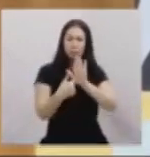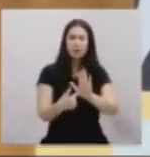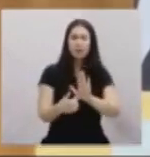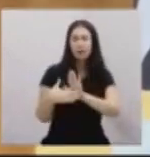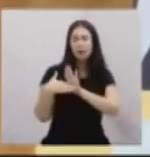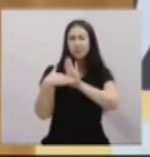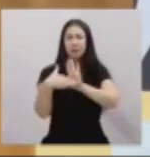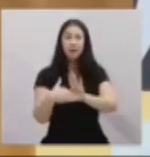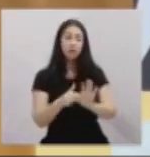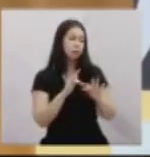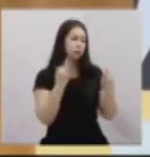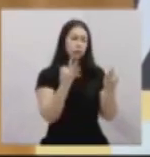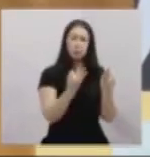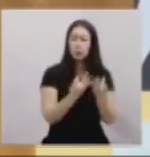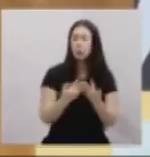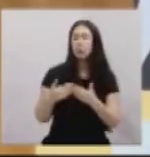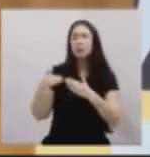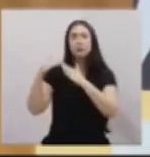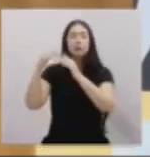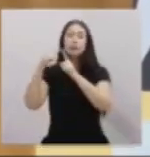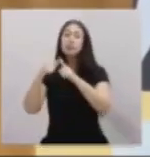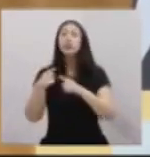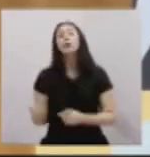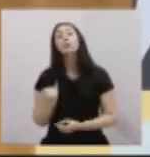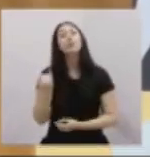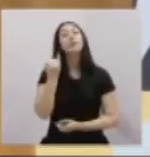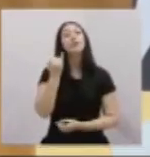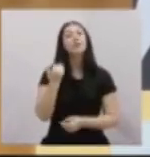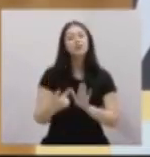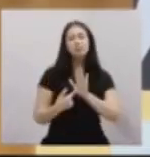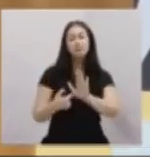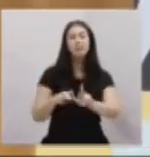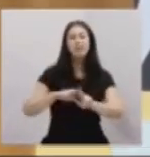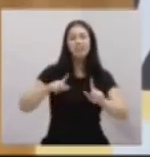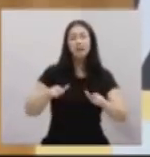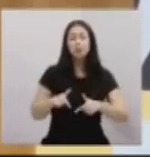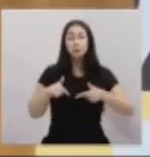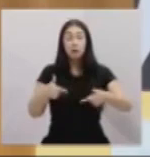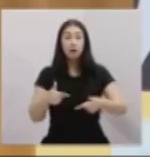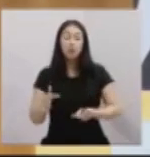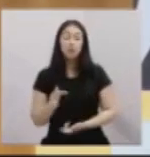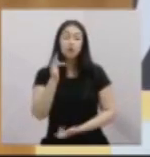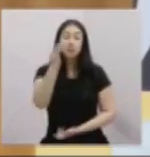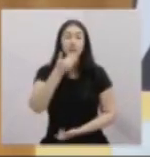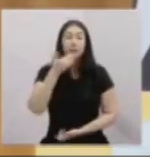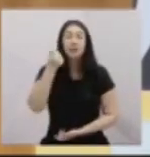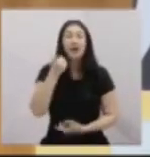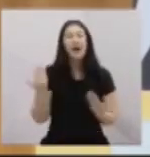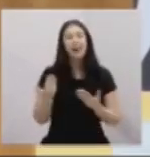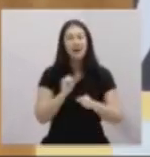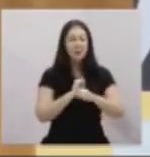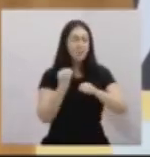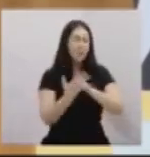igreja. Isso é importante, fazer a diferença. Lutar por dias melhores, ainda mais hoje em dia, né, nesses tempos de